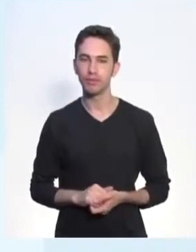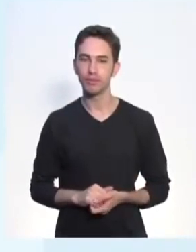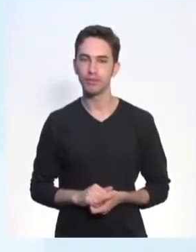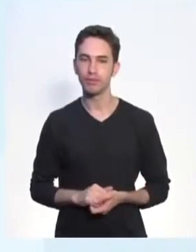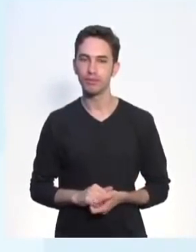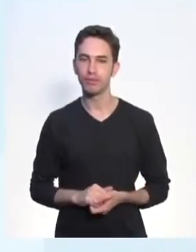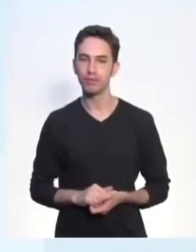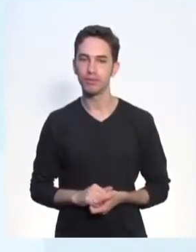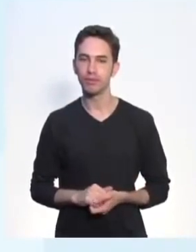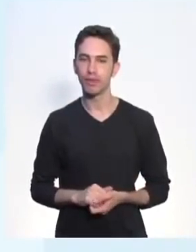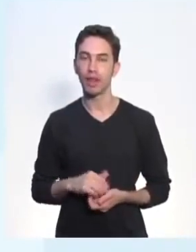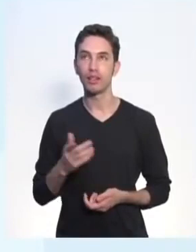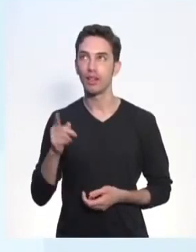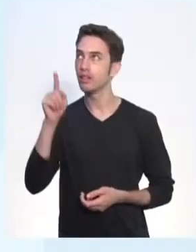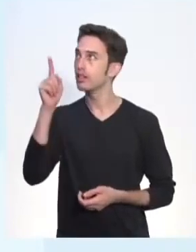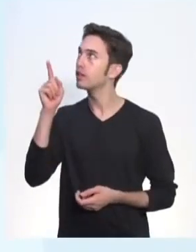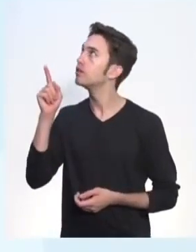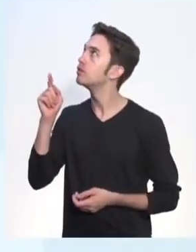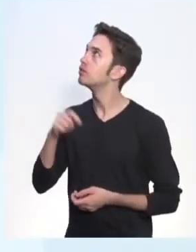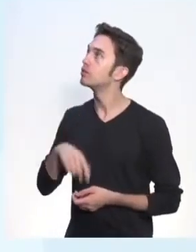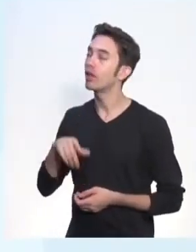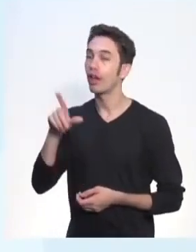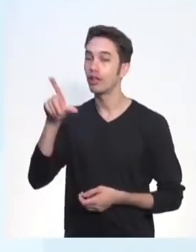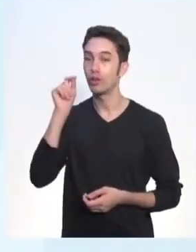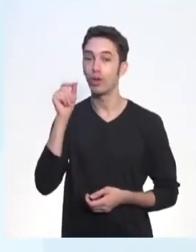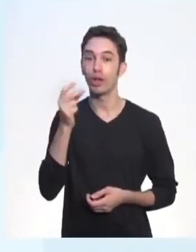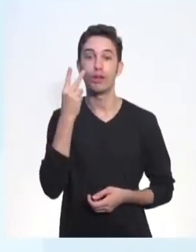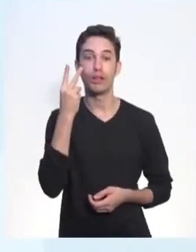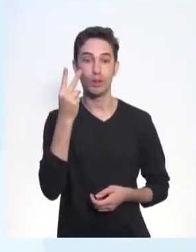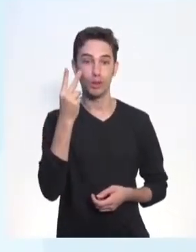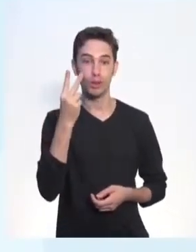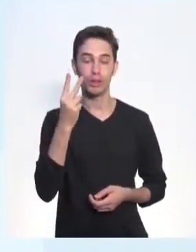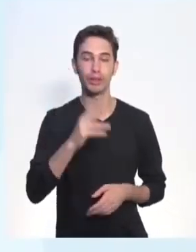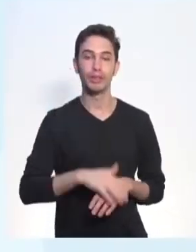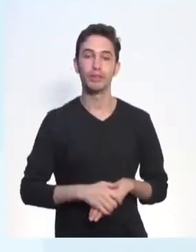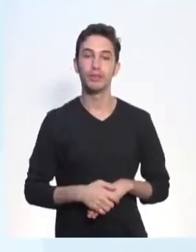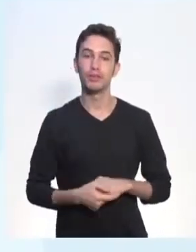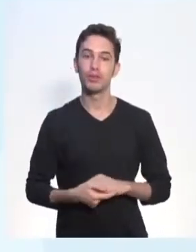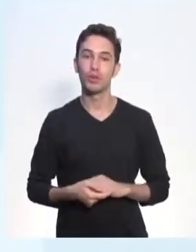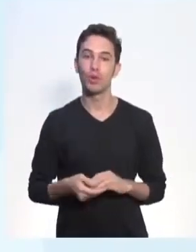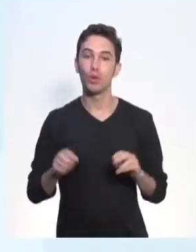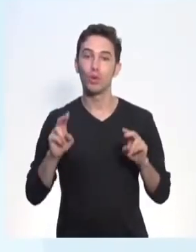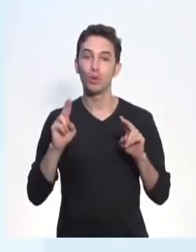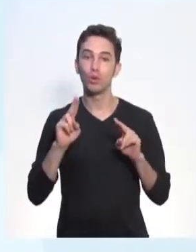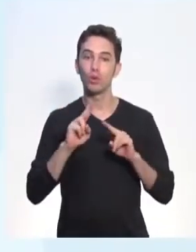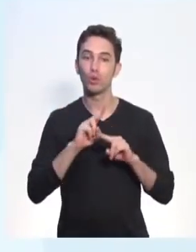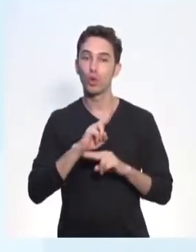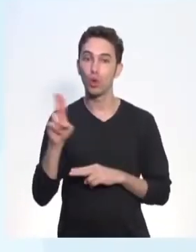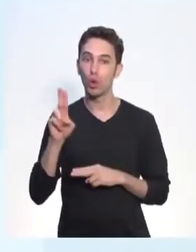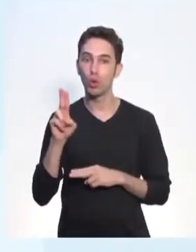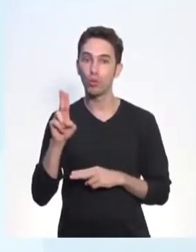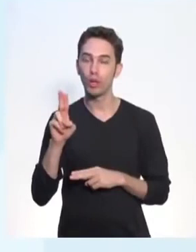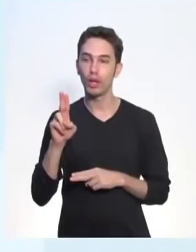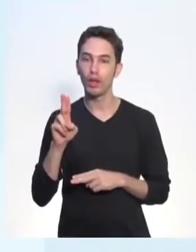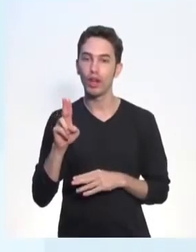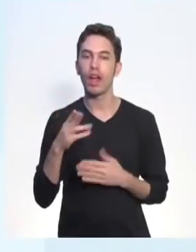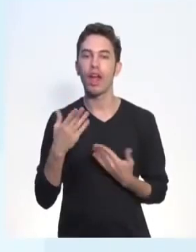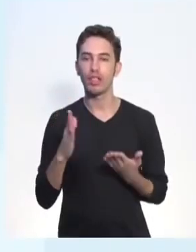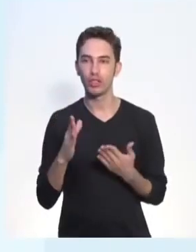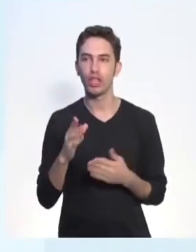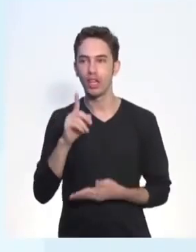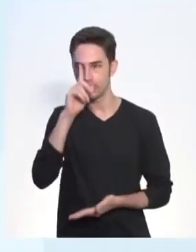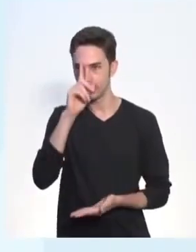Então, é a imagem 2 que nós escolhemos. O nome do veículo de informação, nós já